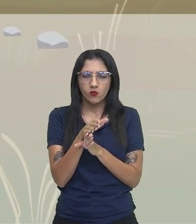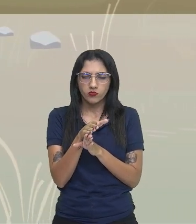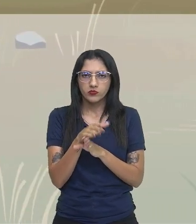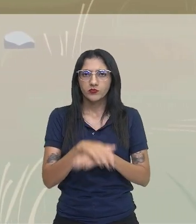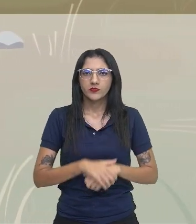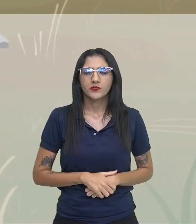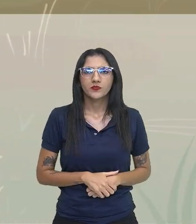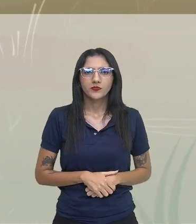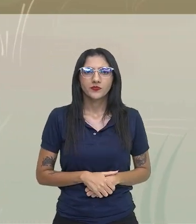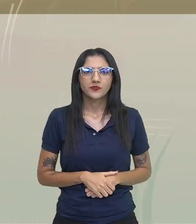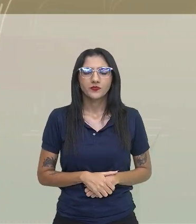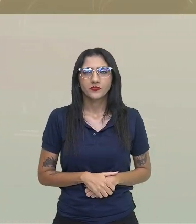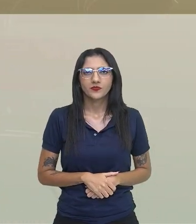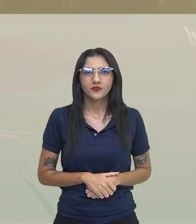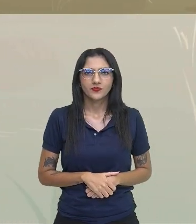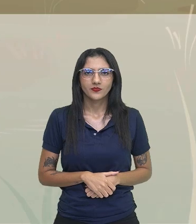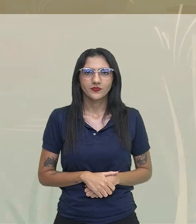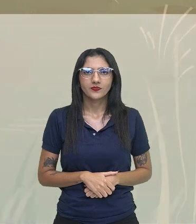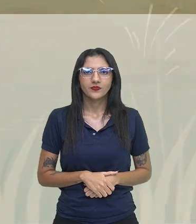esforço.